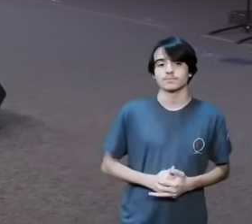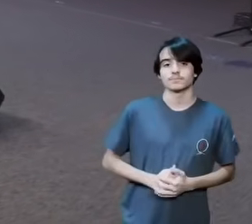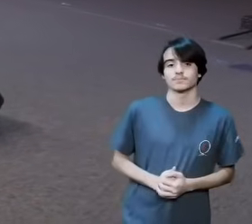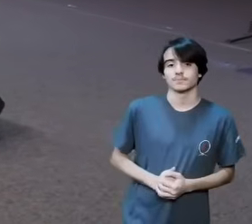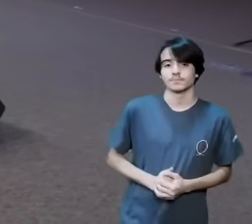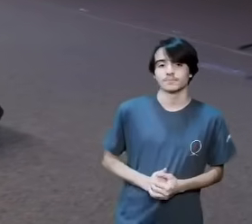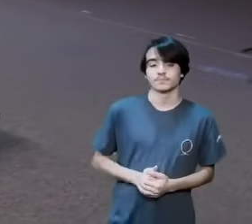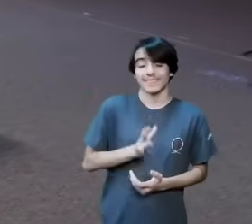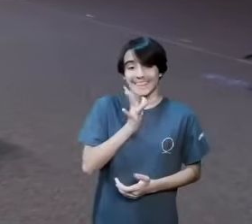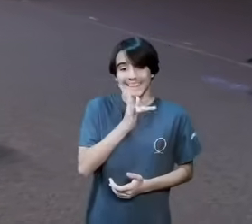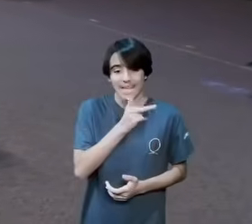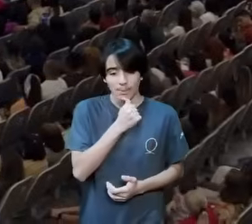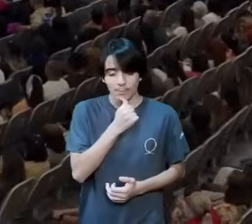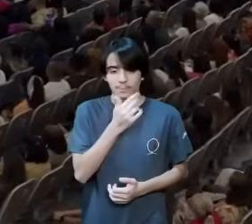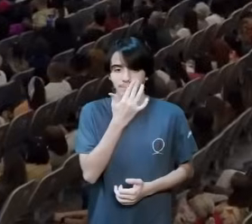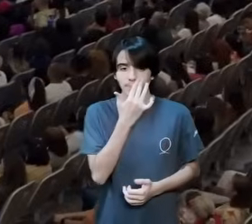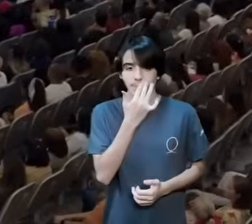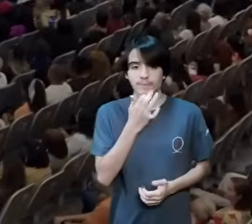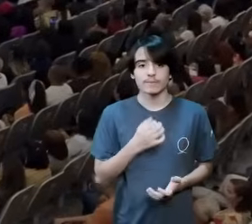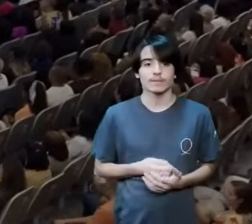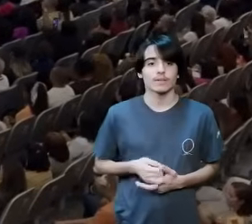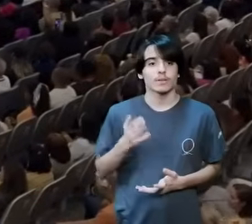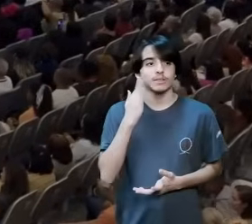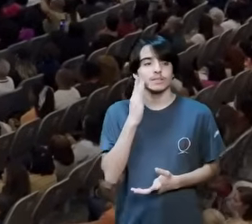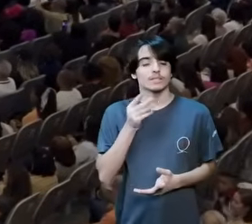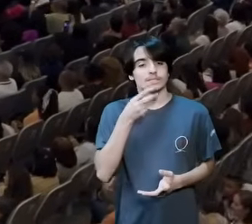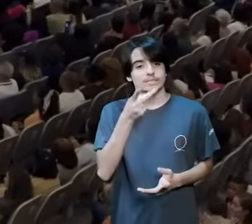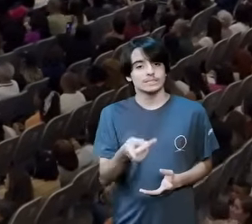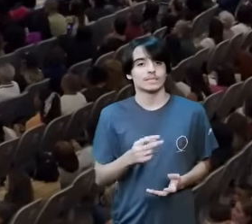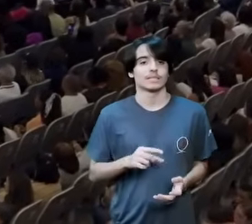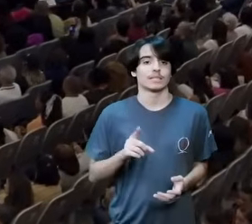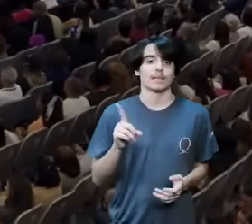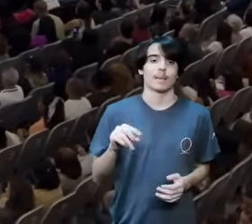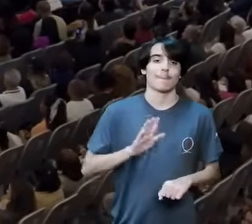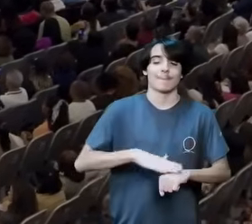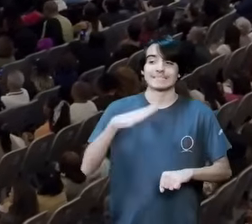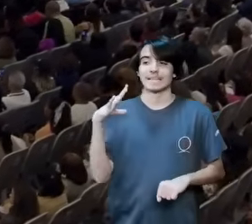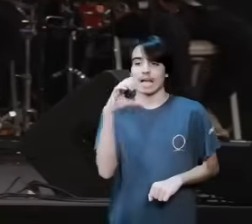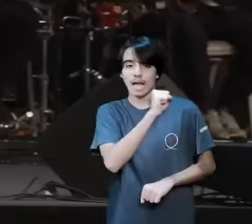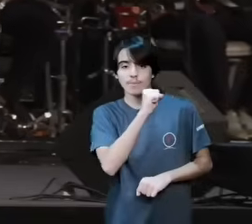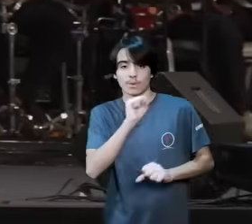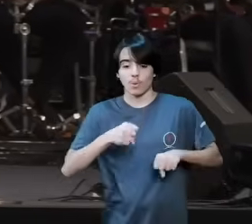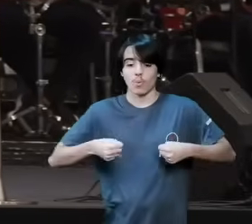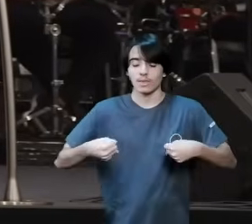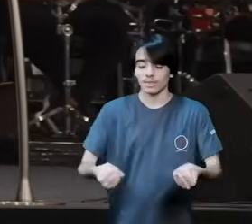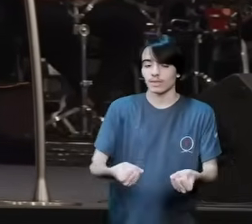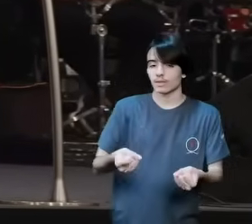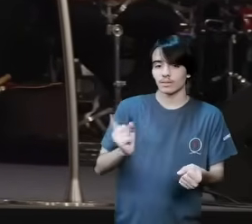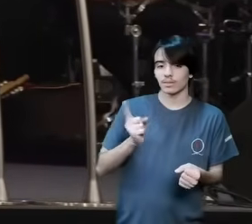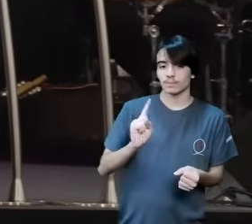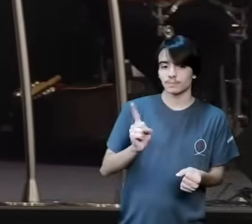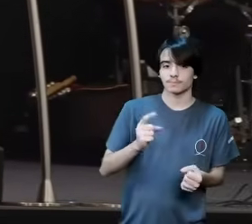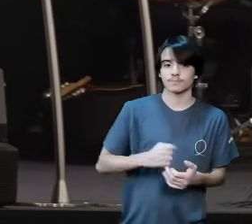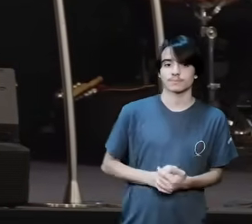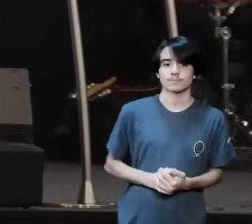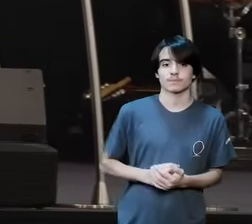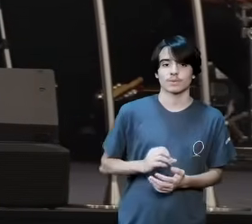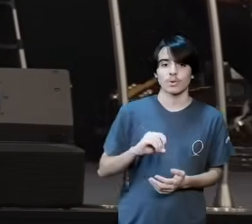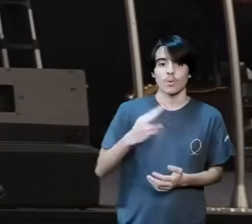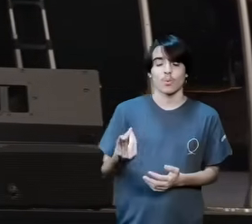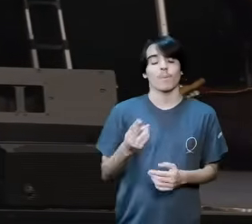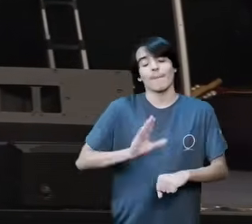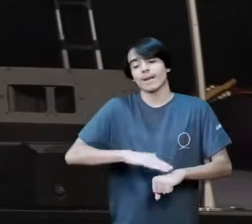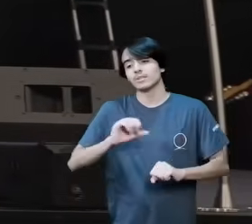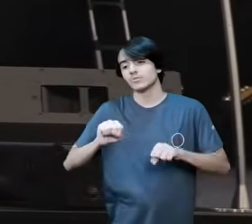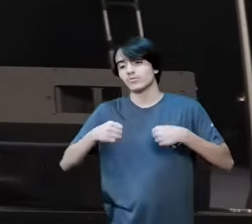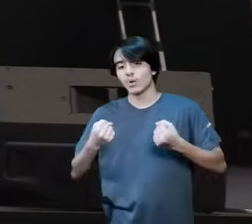O tempo. O sábio vai dizer que não é do mais veloz a corrida, nem do mais